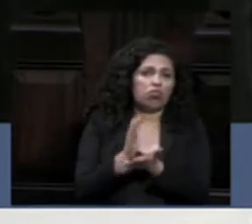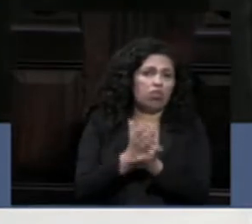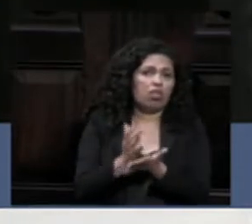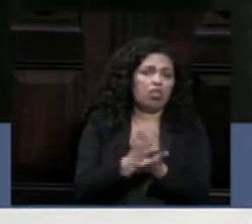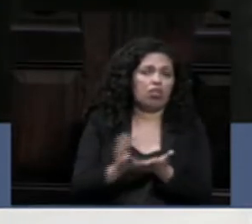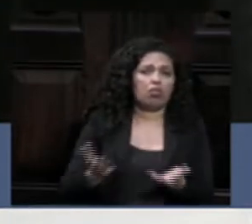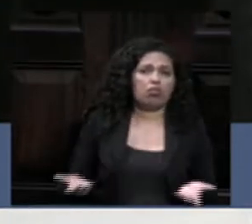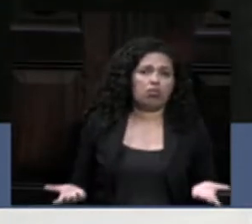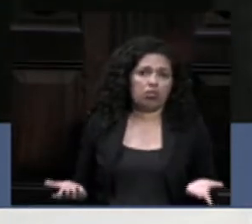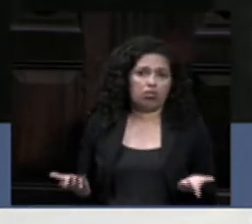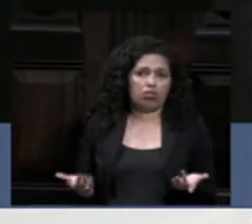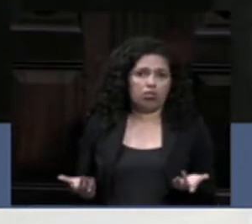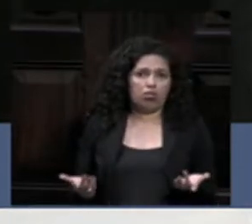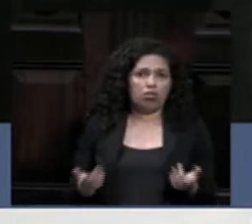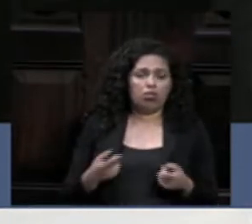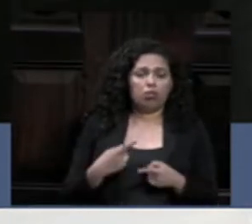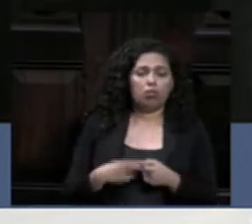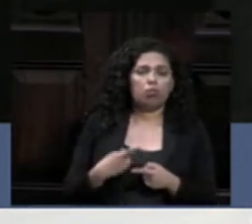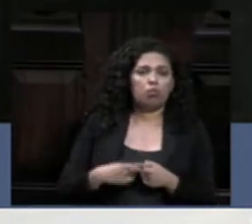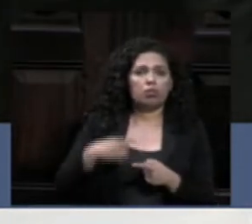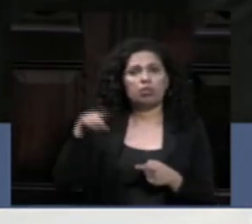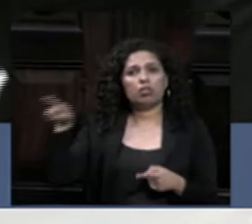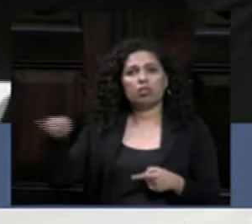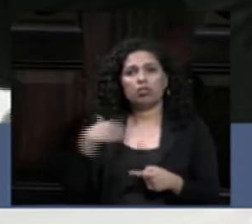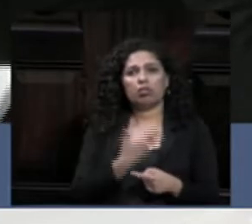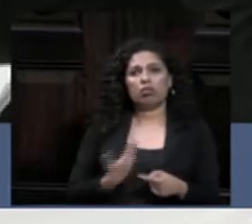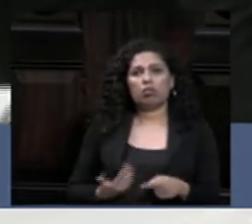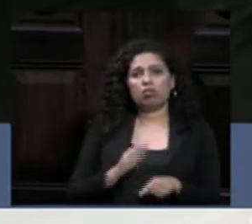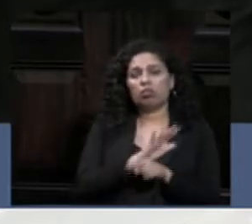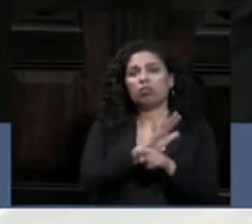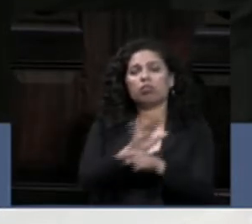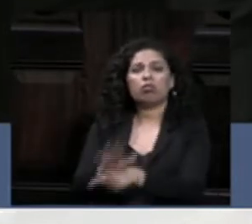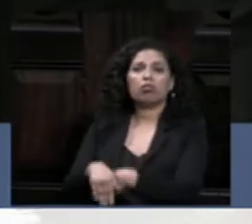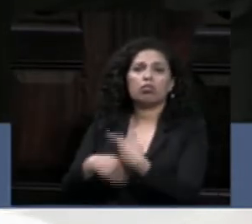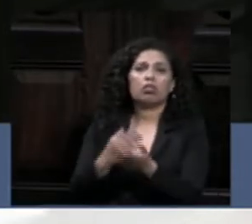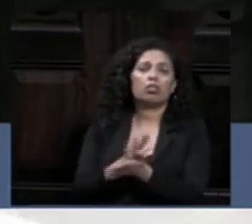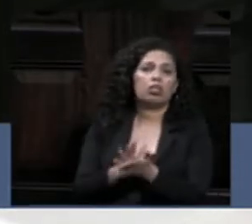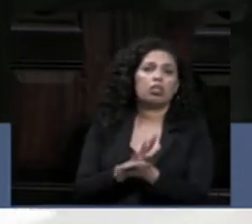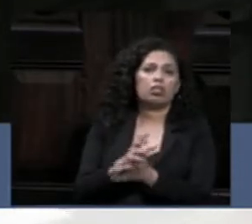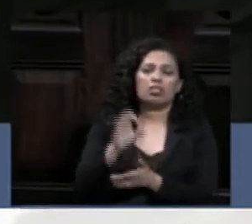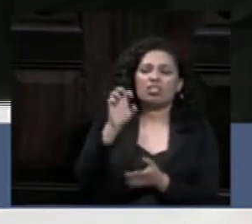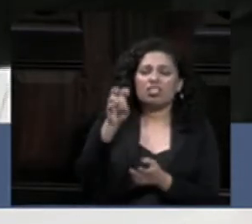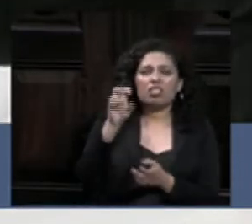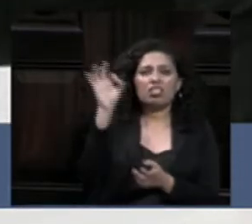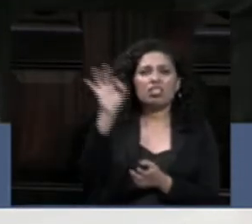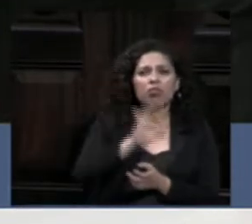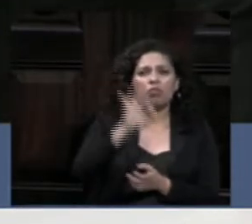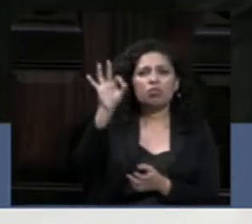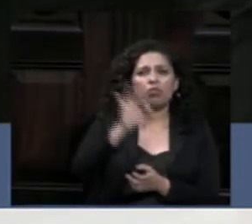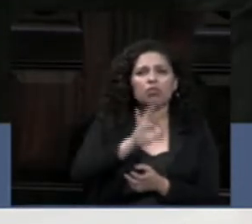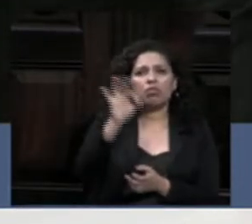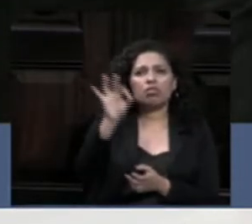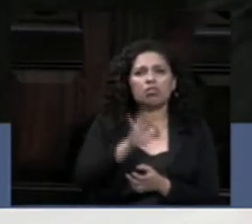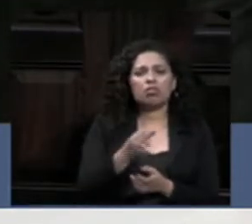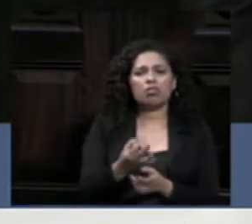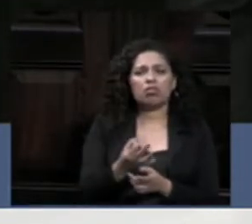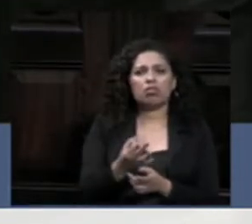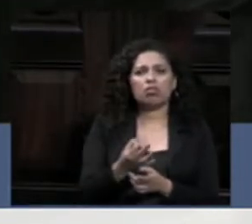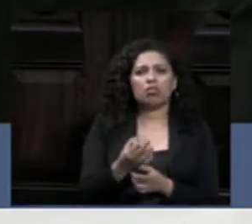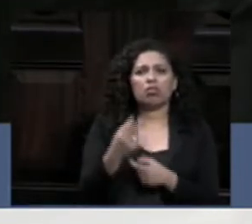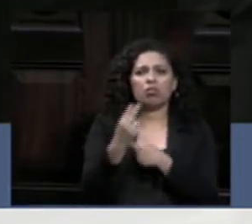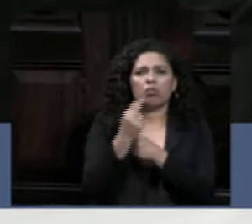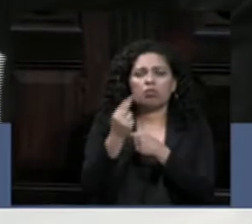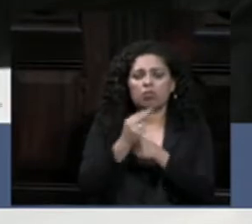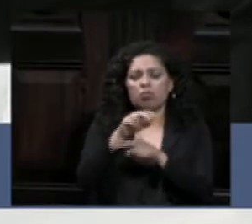Carlos Mink, pauta defendida pelo deputado Flávio Bolsonaro, 5% da área social, 5% da assistência social, da